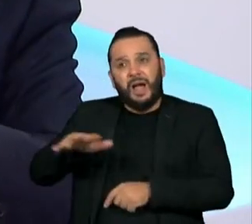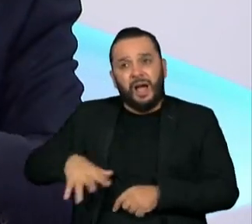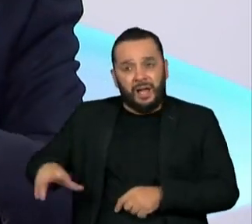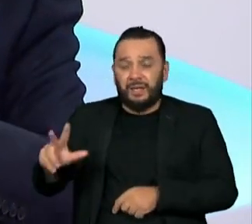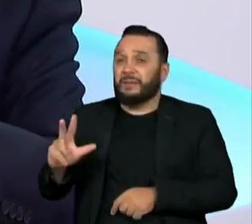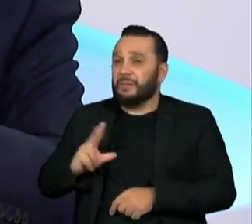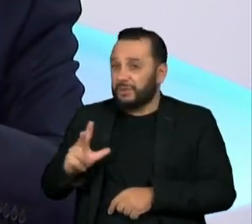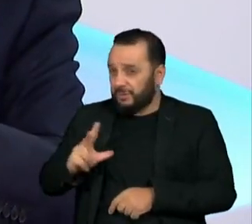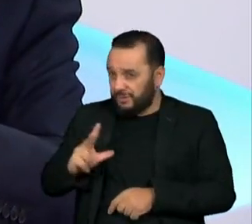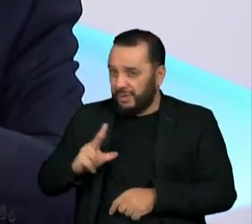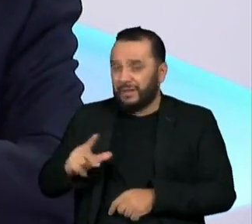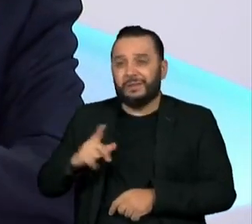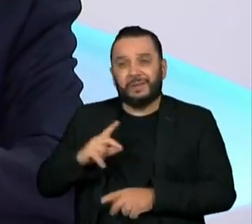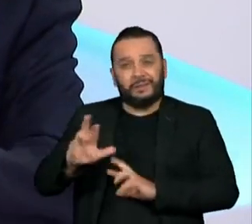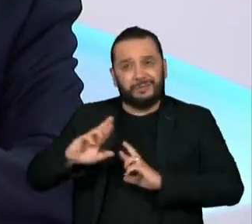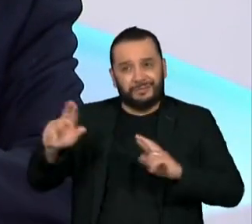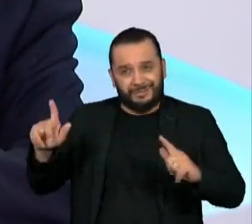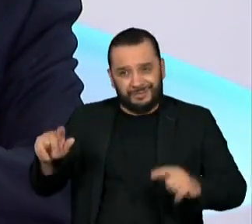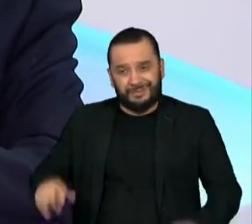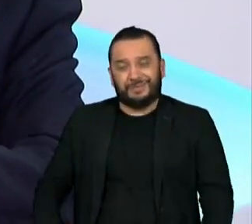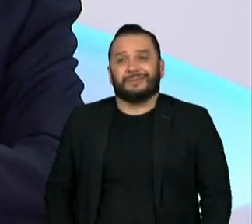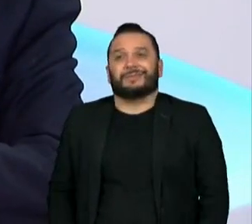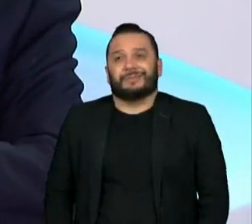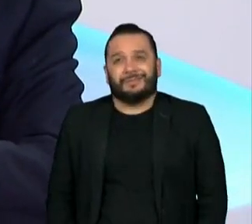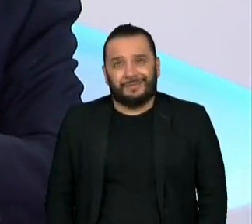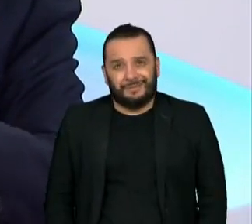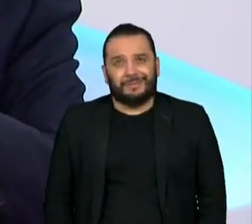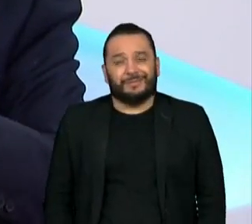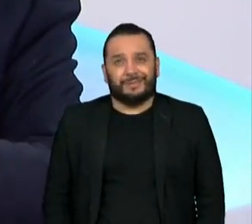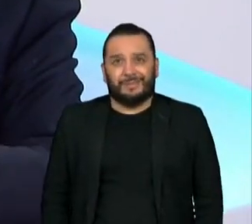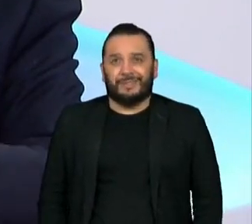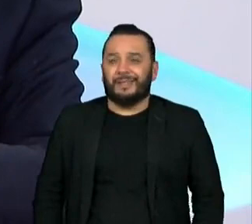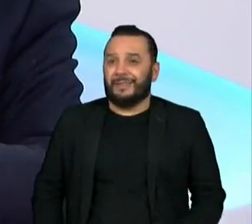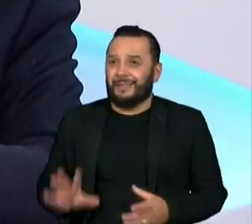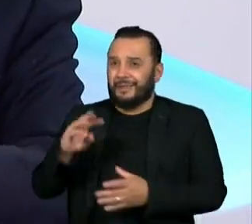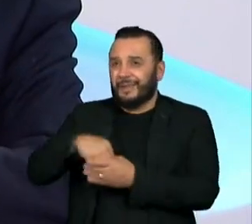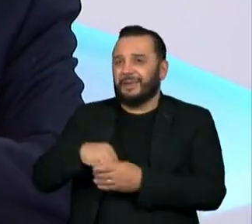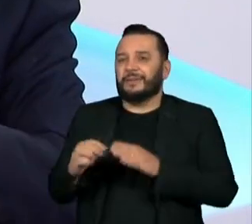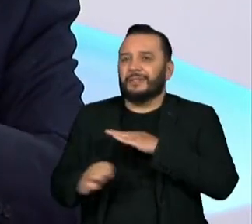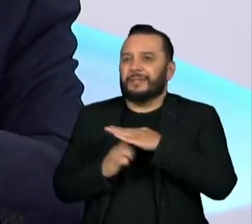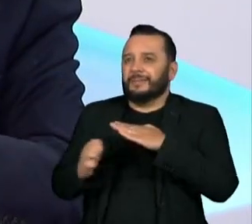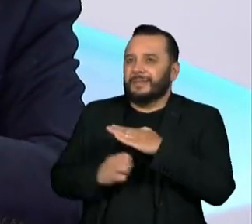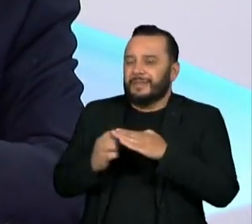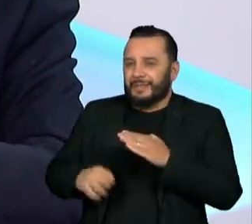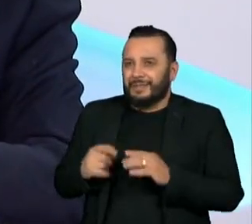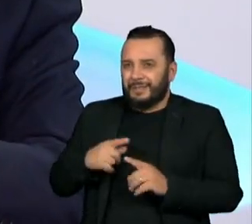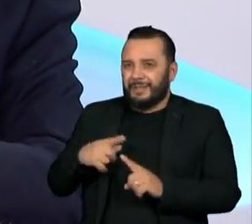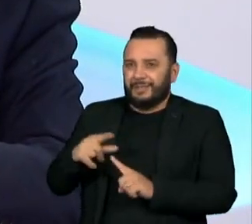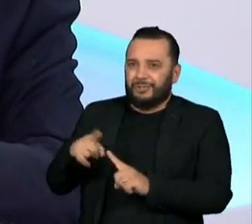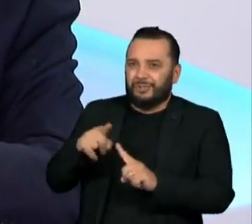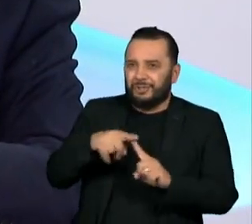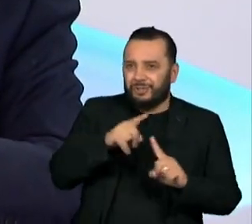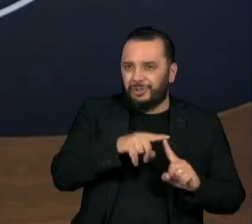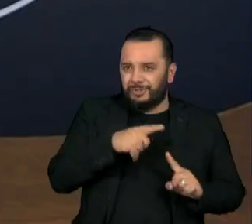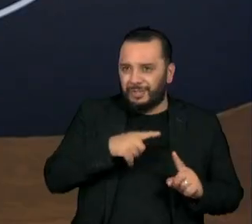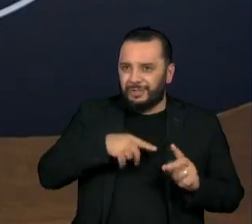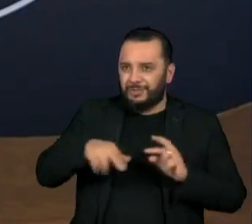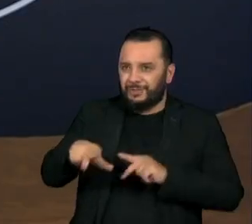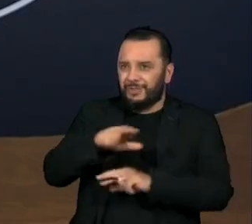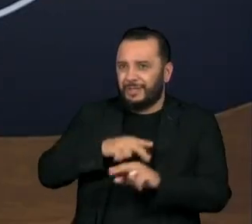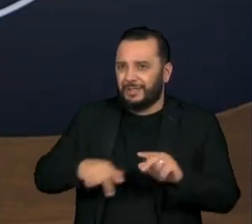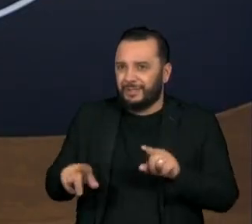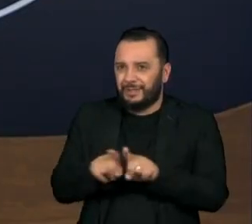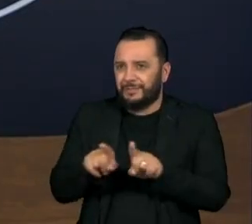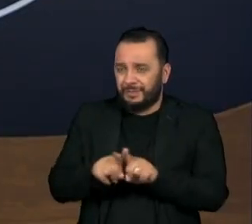dentro do setor privado tem diferenças dentro das empresas de de tipo de têm diferenças também